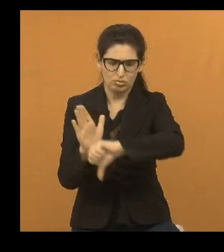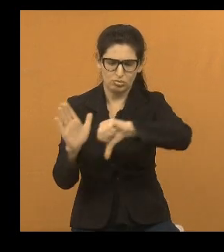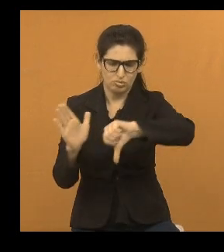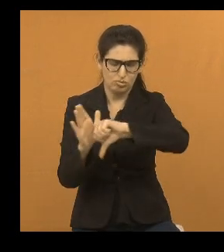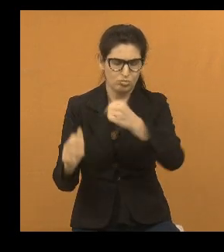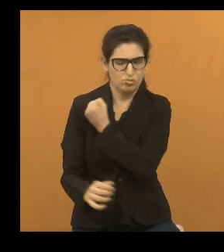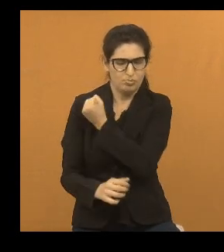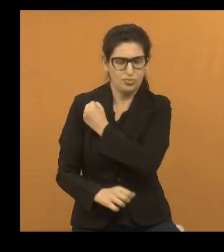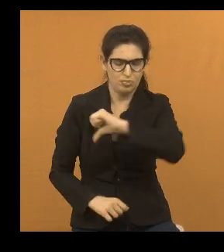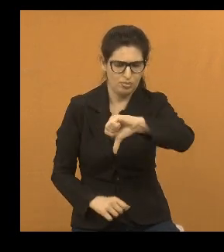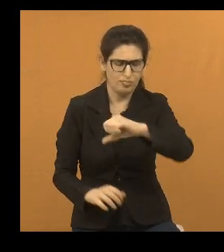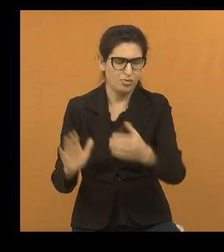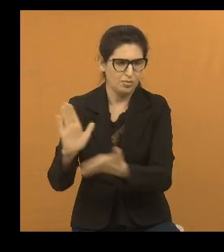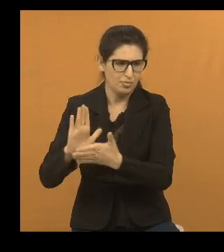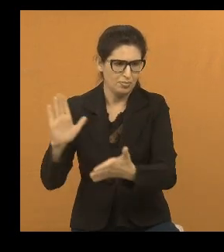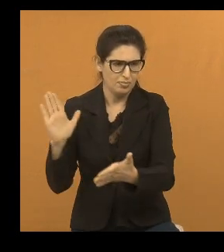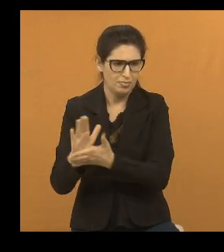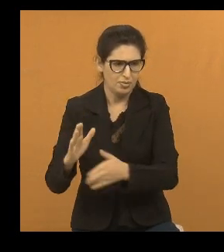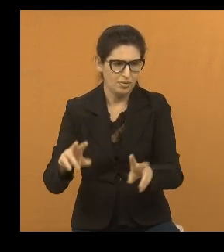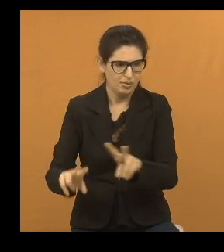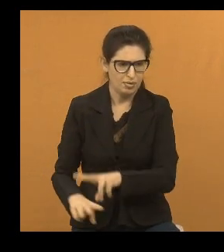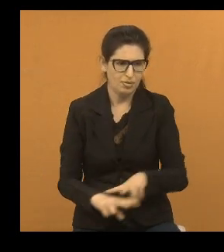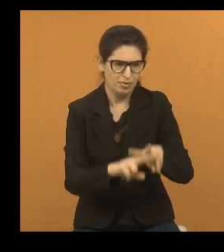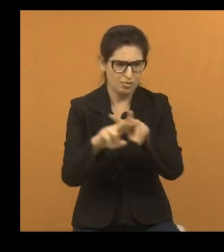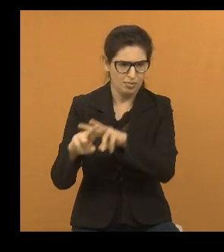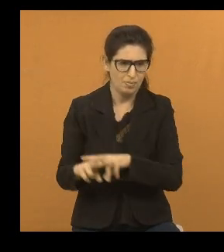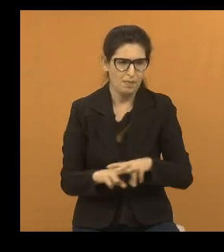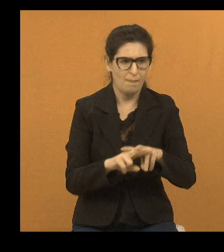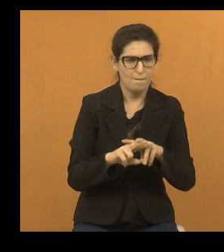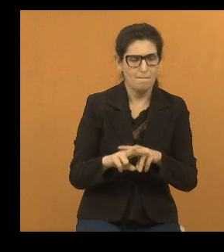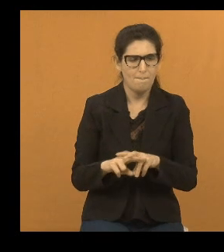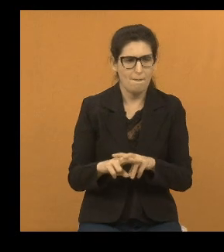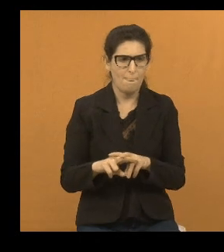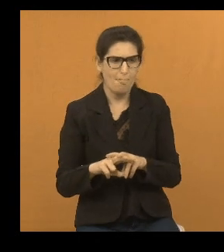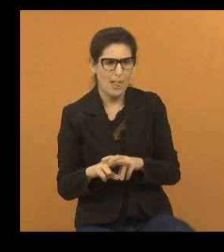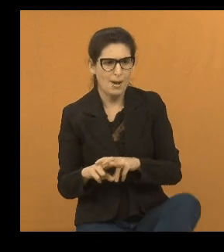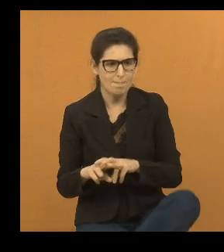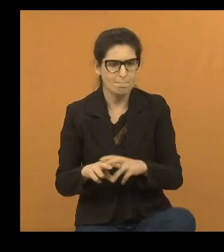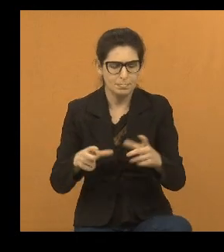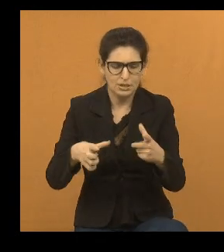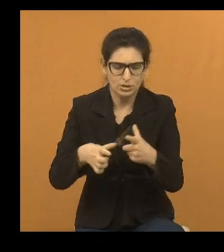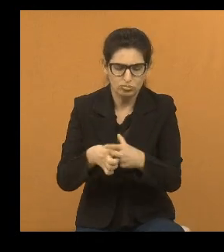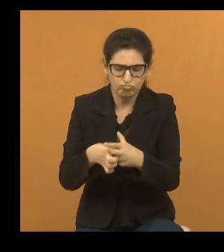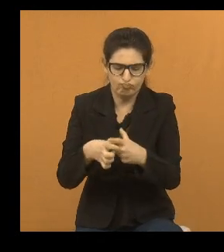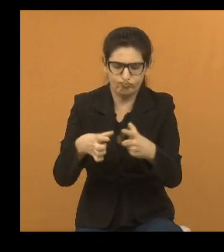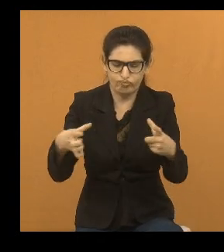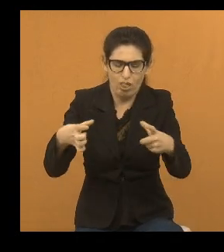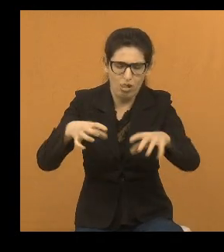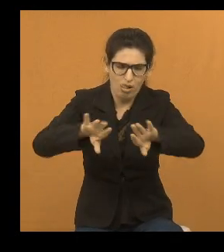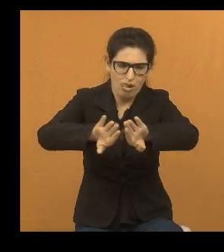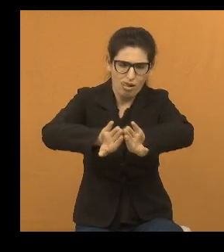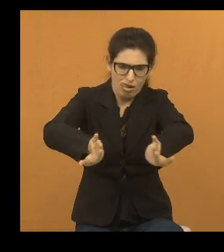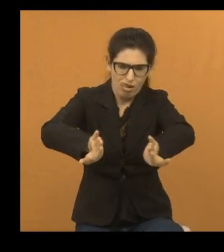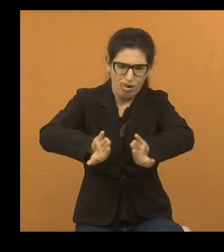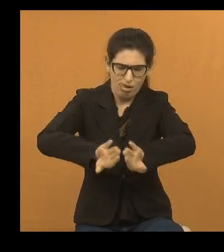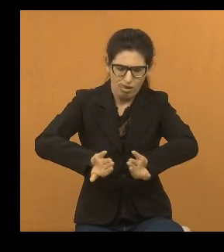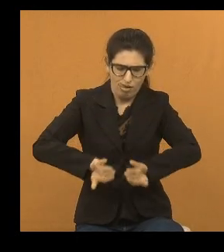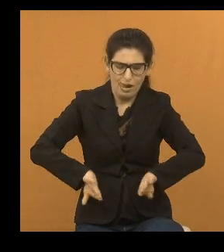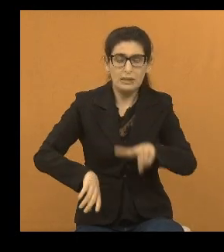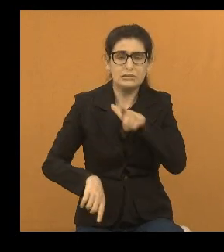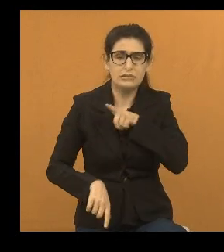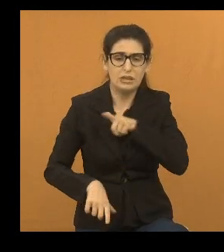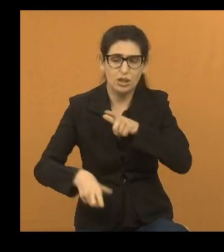ela fala da revisão de um macrozoneamento existente. Então, a gente tem áreas hoje